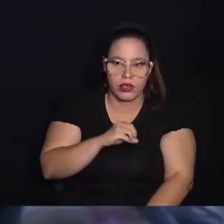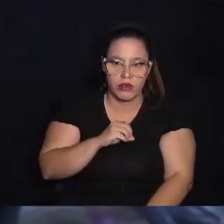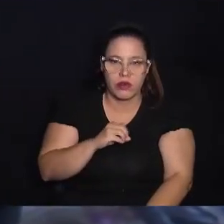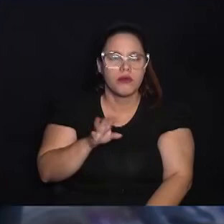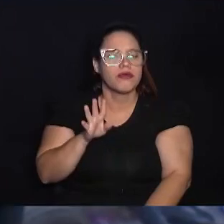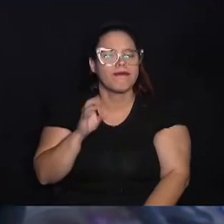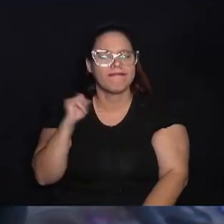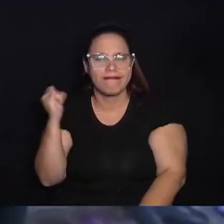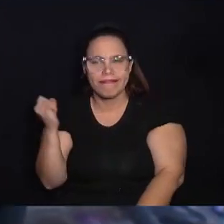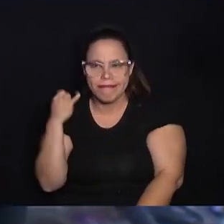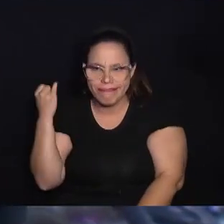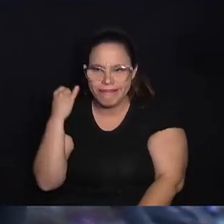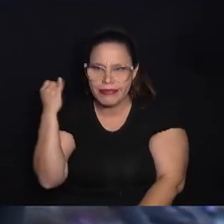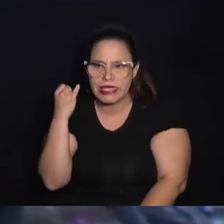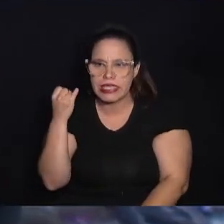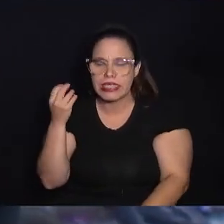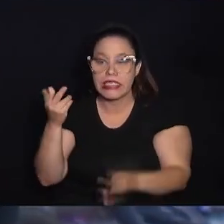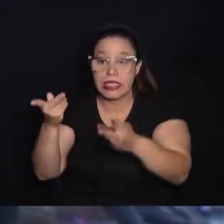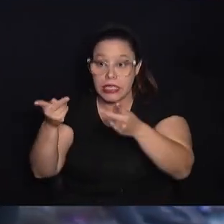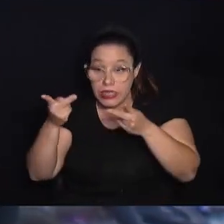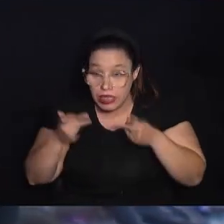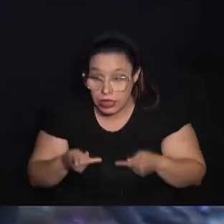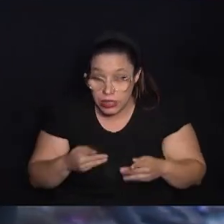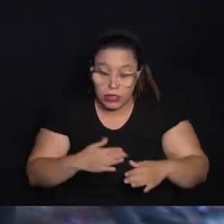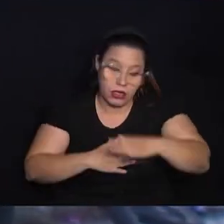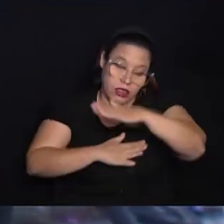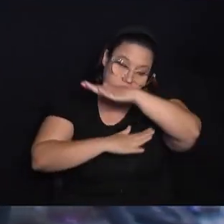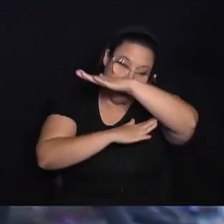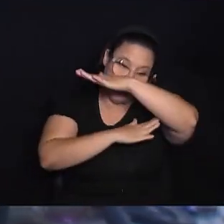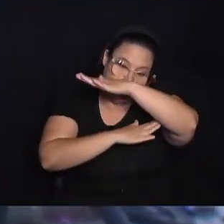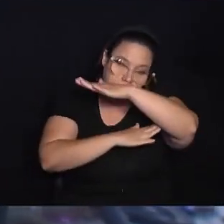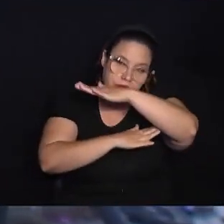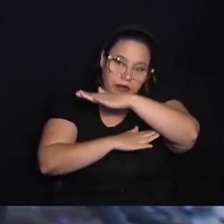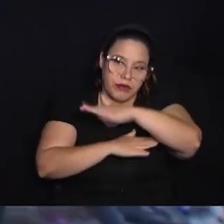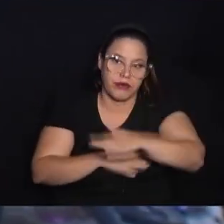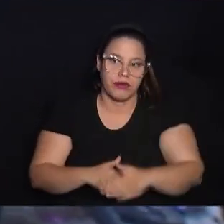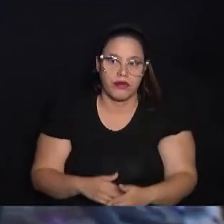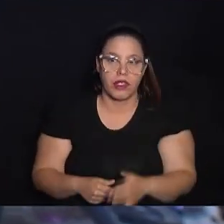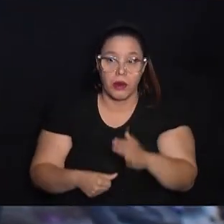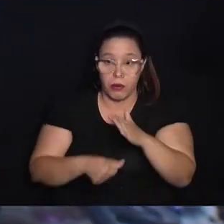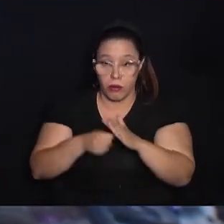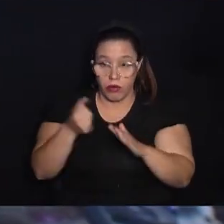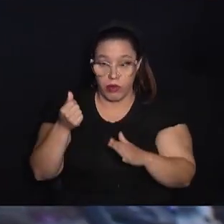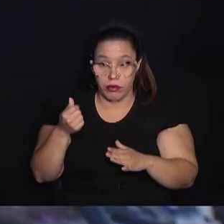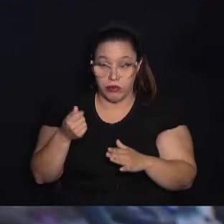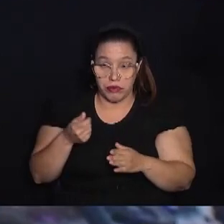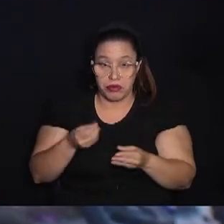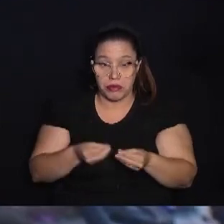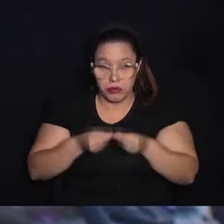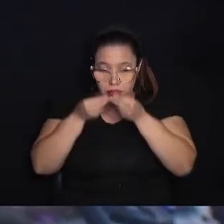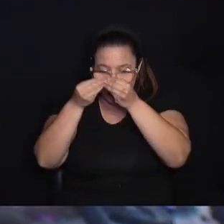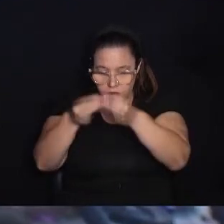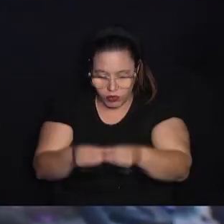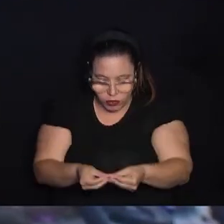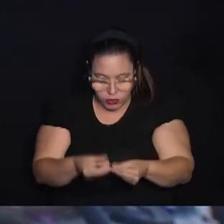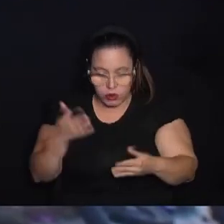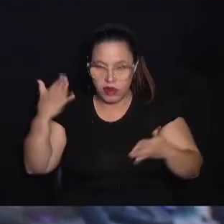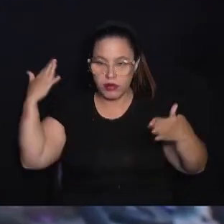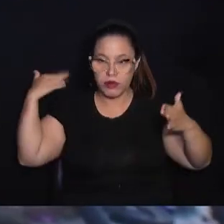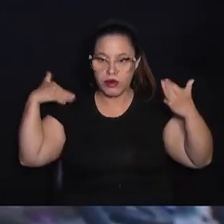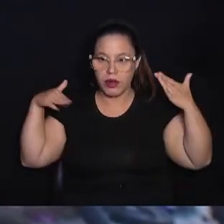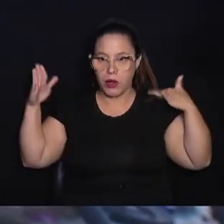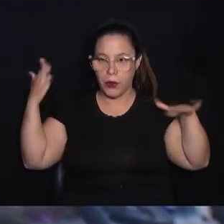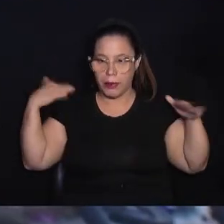importante foi receber esse convite né da Câmara Municipal que pela primeira vez incluiu um passeio ciclístico numa data